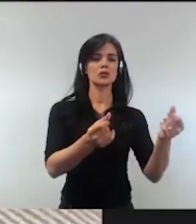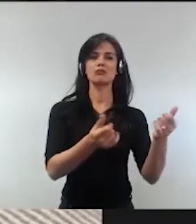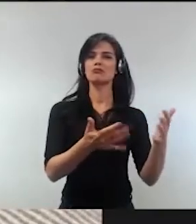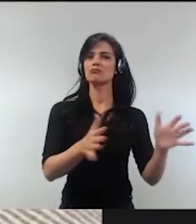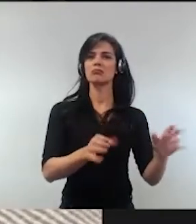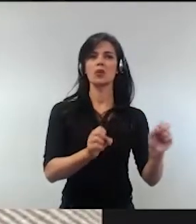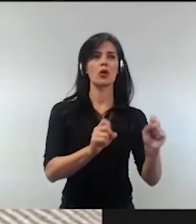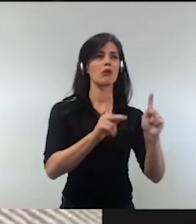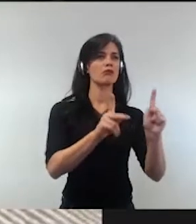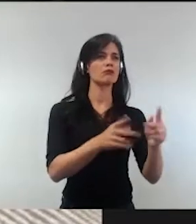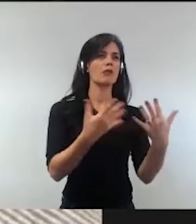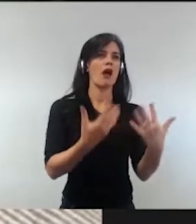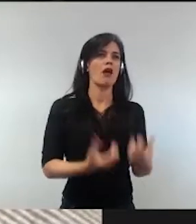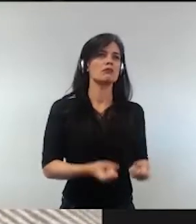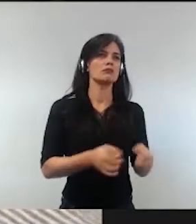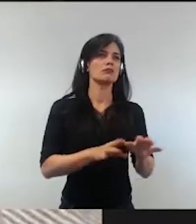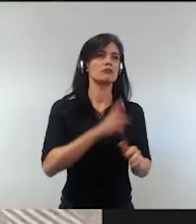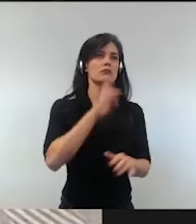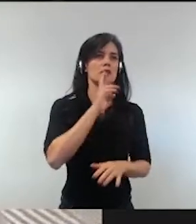o resultado,